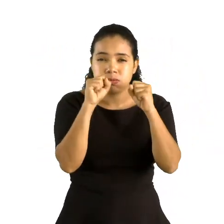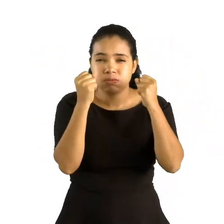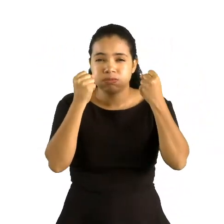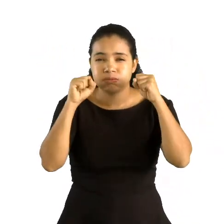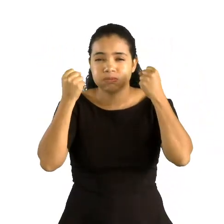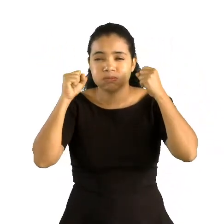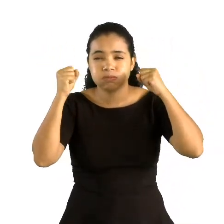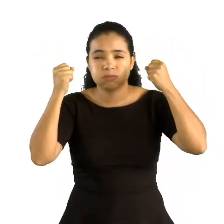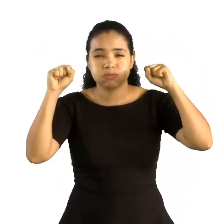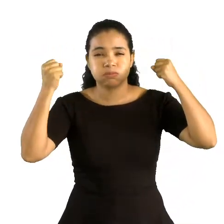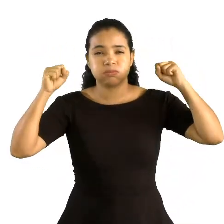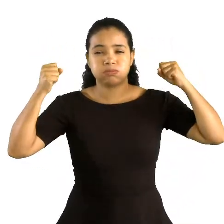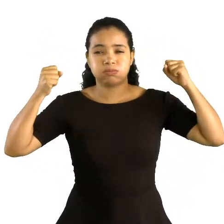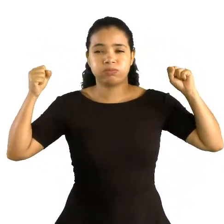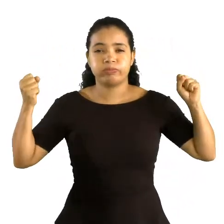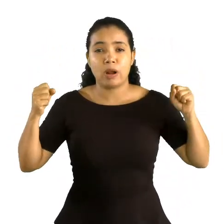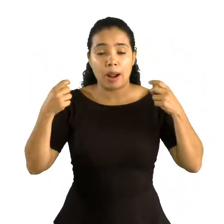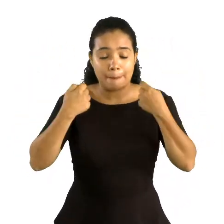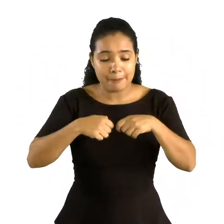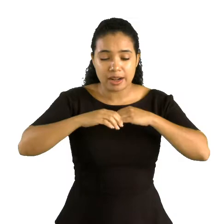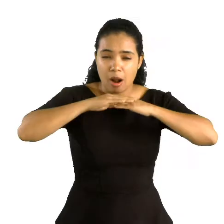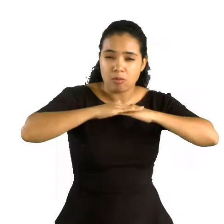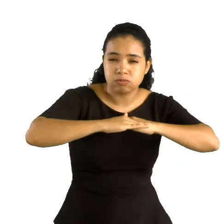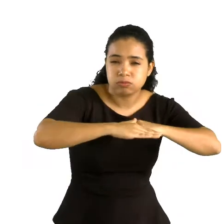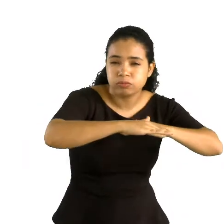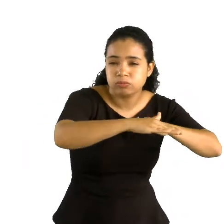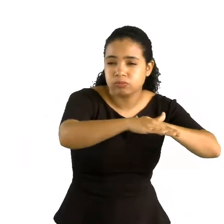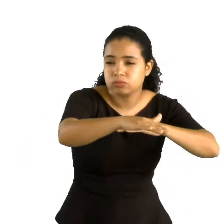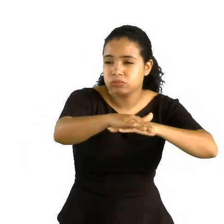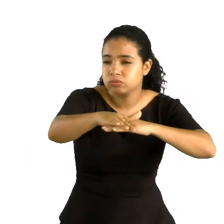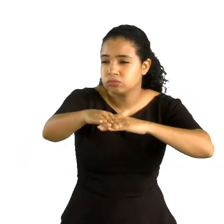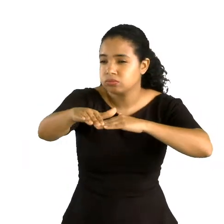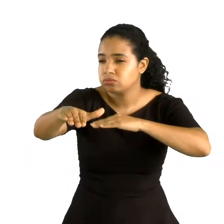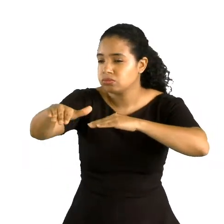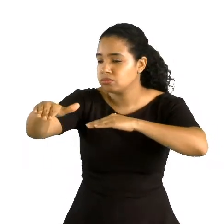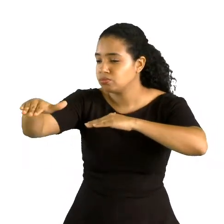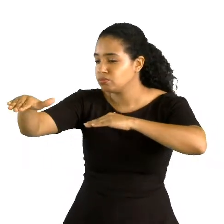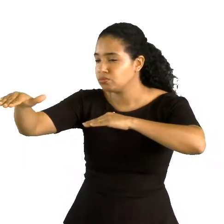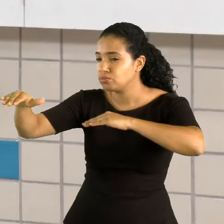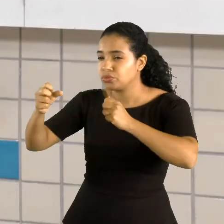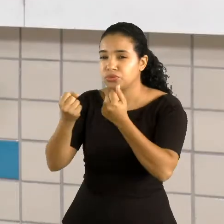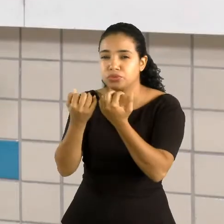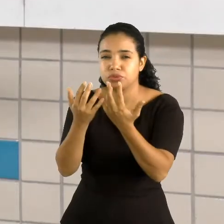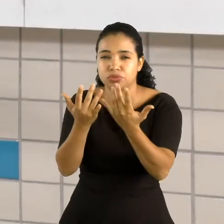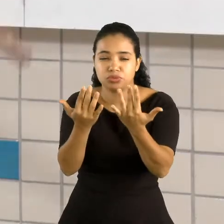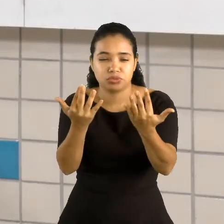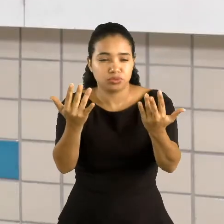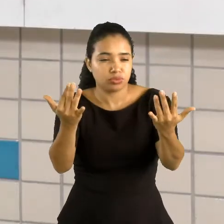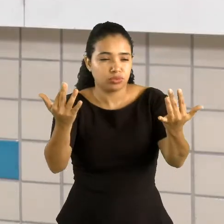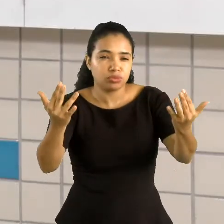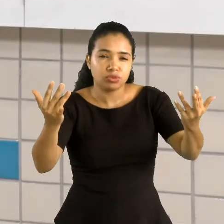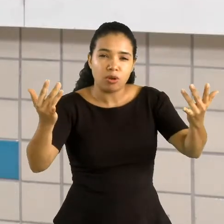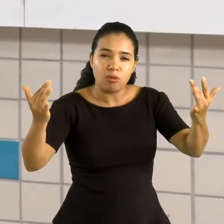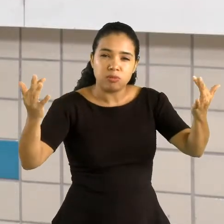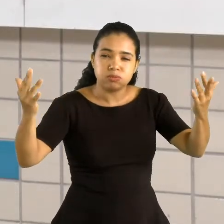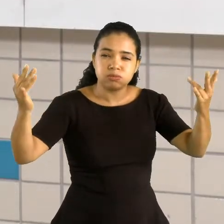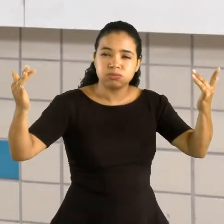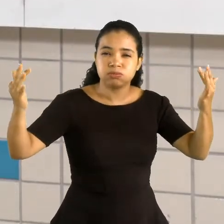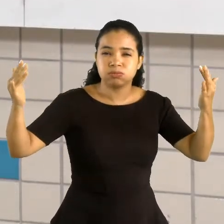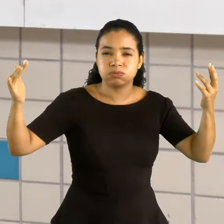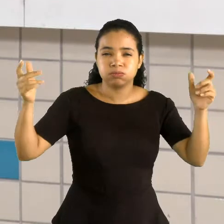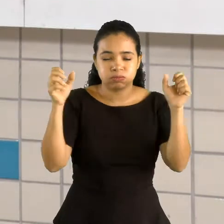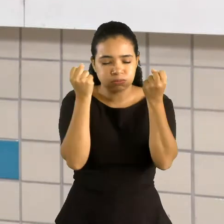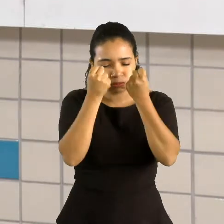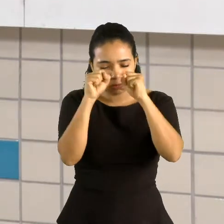de uma quantidade muito grande de solo. Se a gente for olhar, quando às vezes passa na televisão aquelas plantações enormes de soja, enormes de